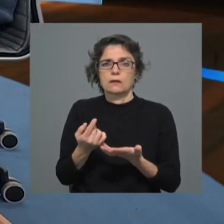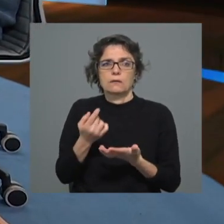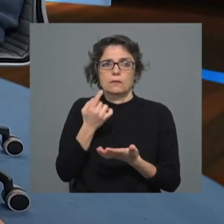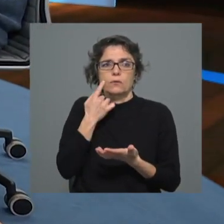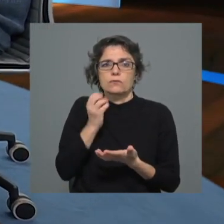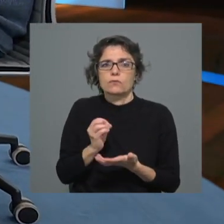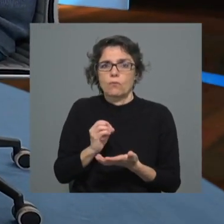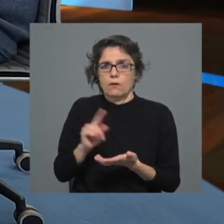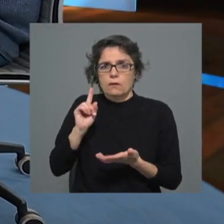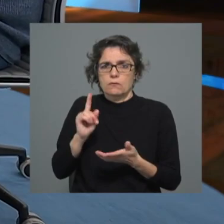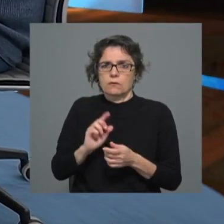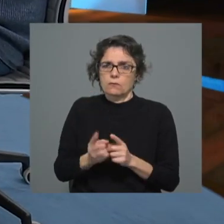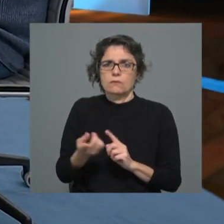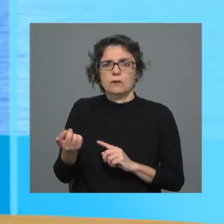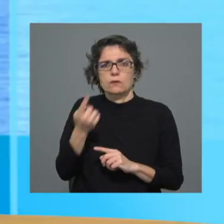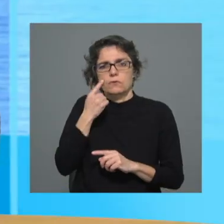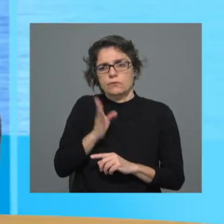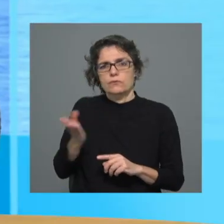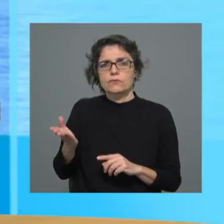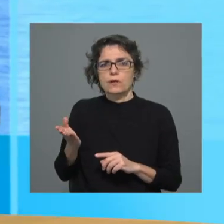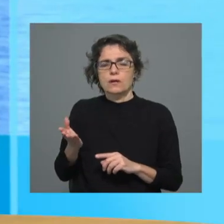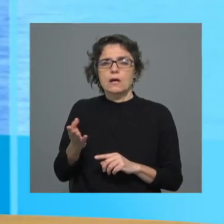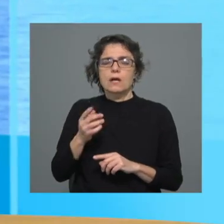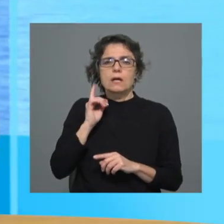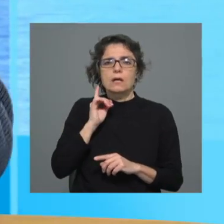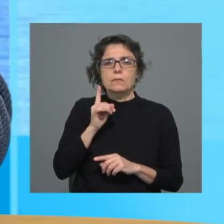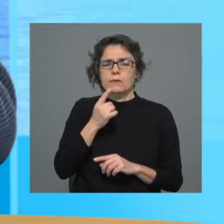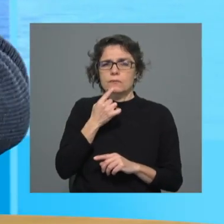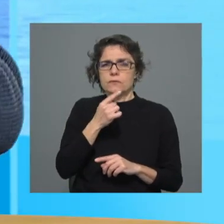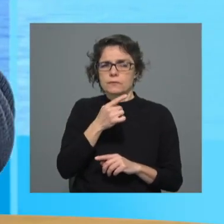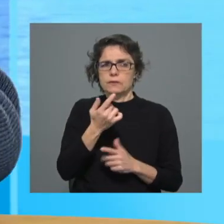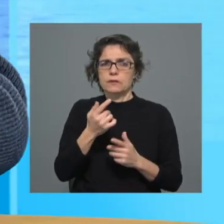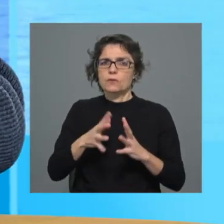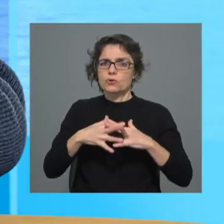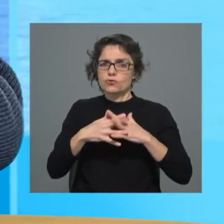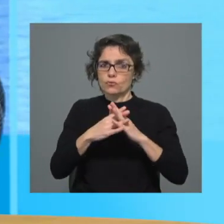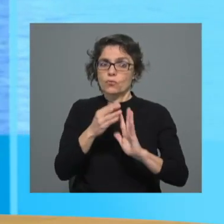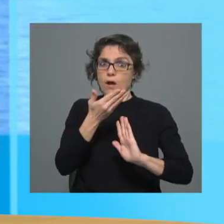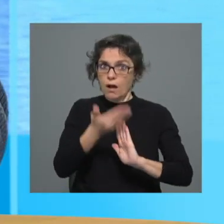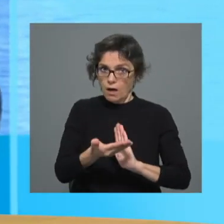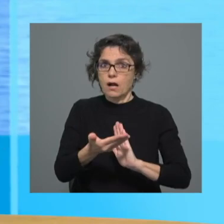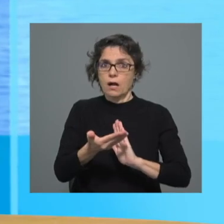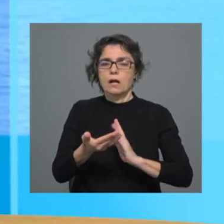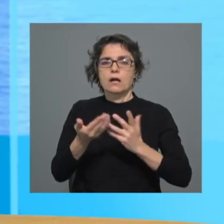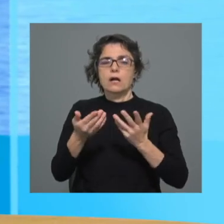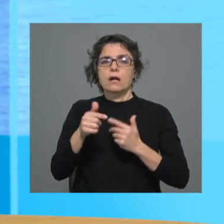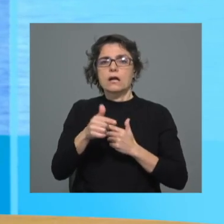se pretende fazer, que as pessoas entendam que há uma estrutura montada, salvo seja, mas que há, de facto, um processo, um